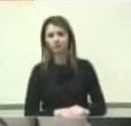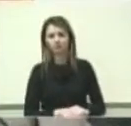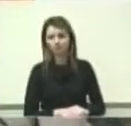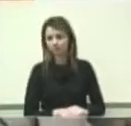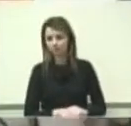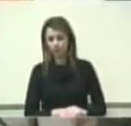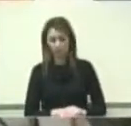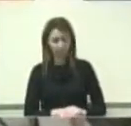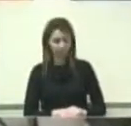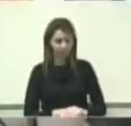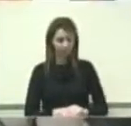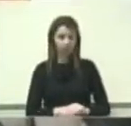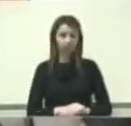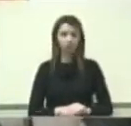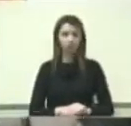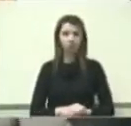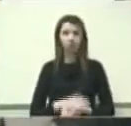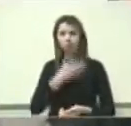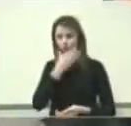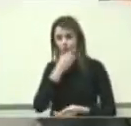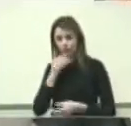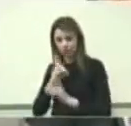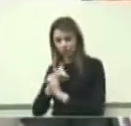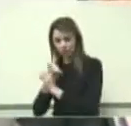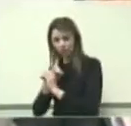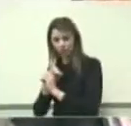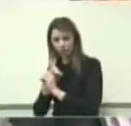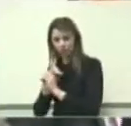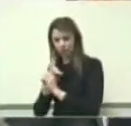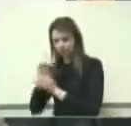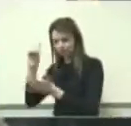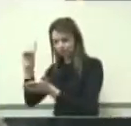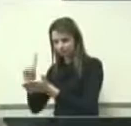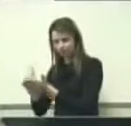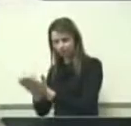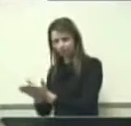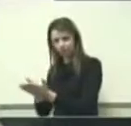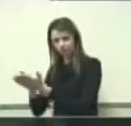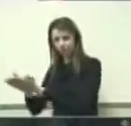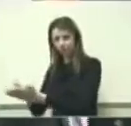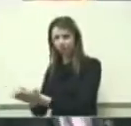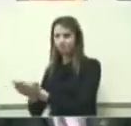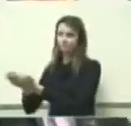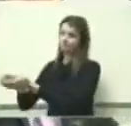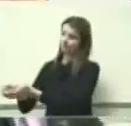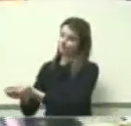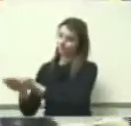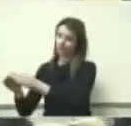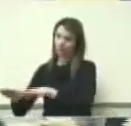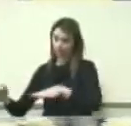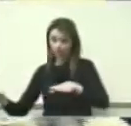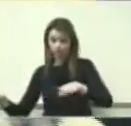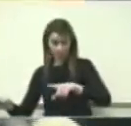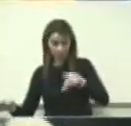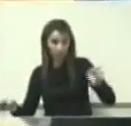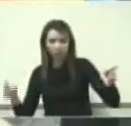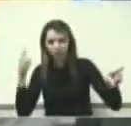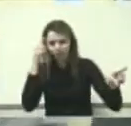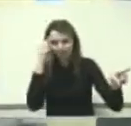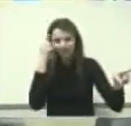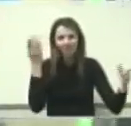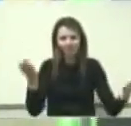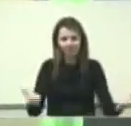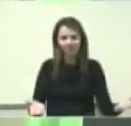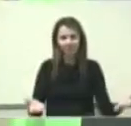e diz a bíblia que eles saíram foram para o mar imagina irmãos daquele momento